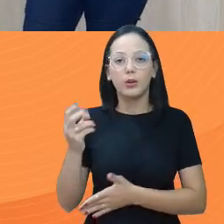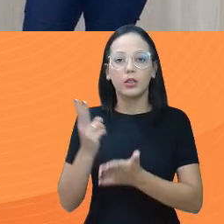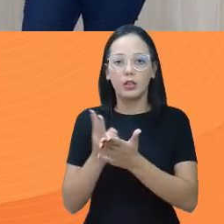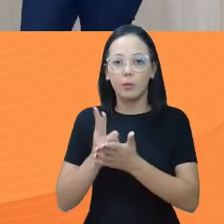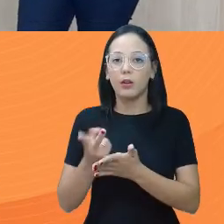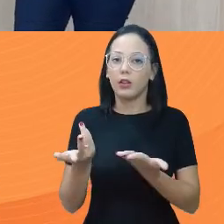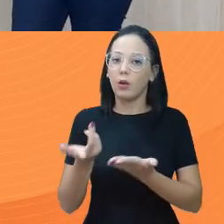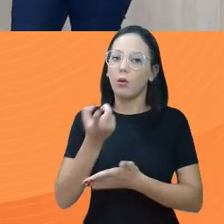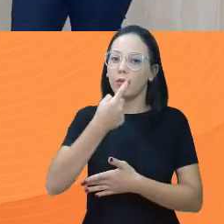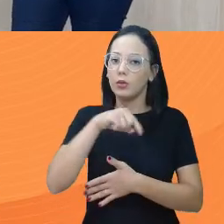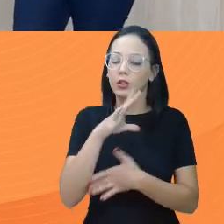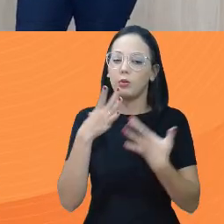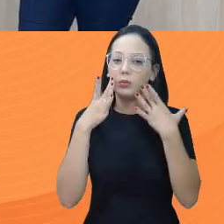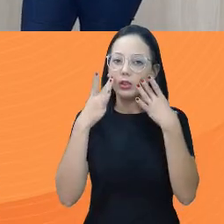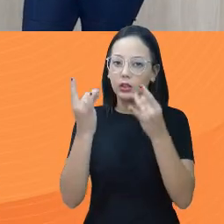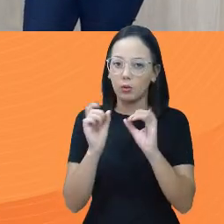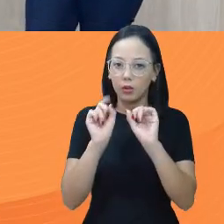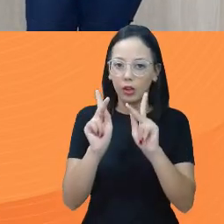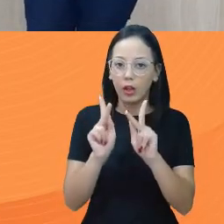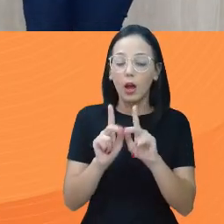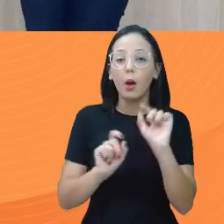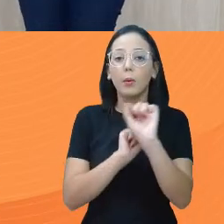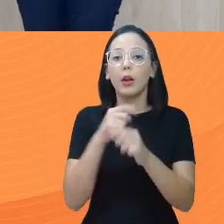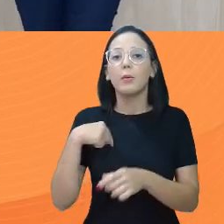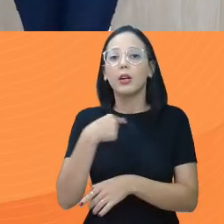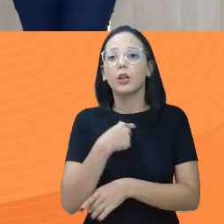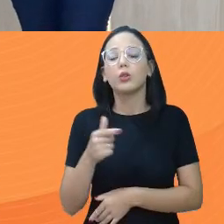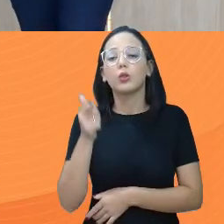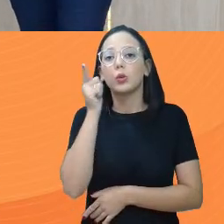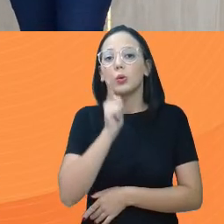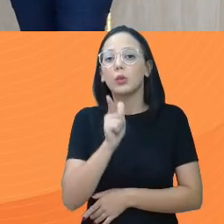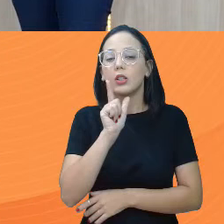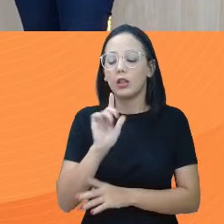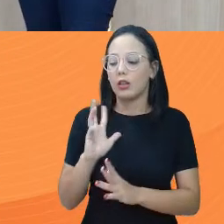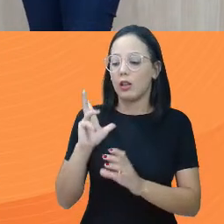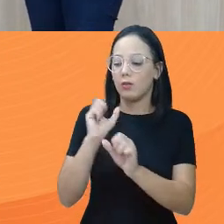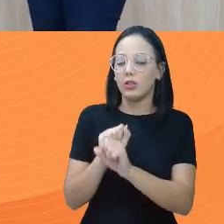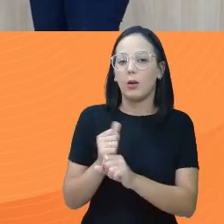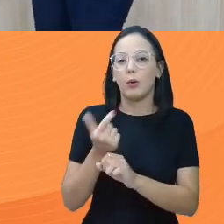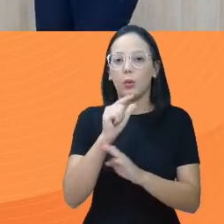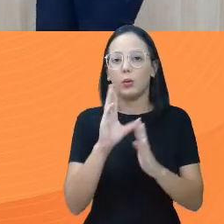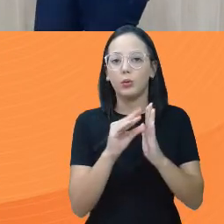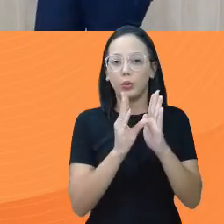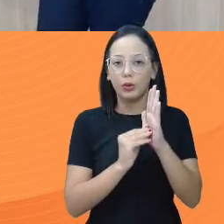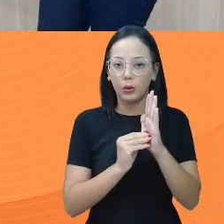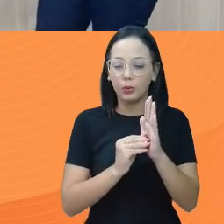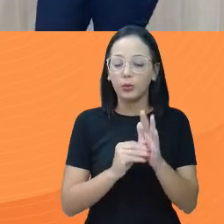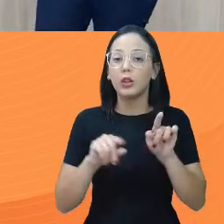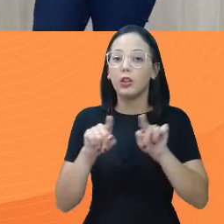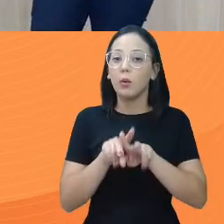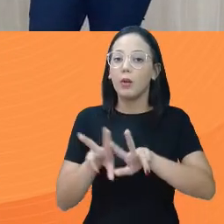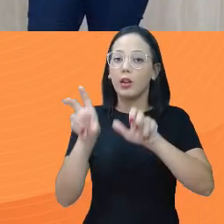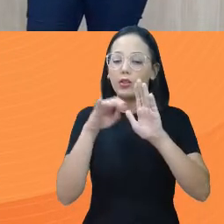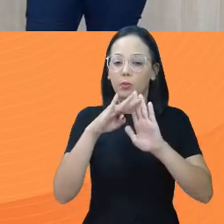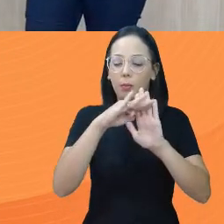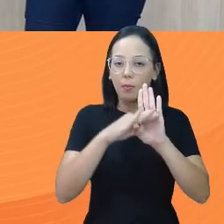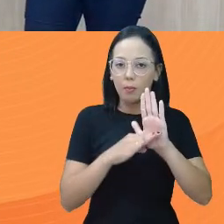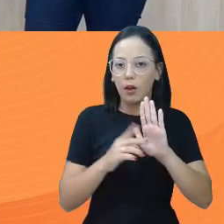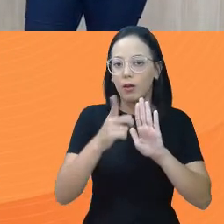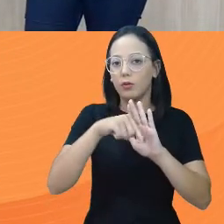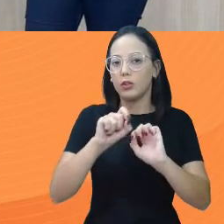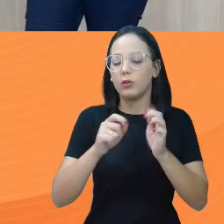preste atenção aí com esse tipo de raciocínio para a gente puxar o gancho para o próximo conteúdo, tá certo? E sobre os critérios, você